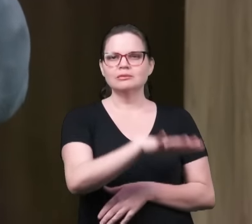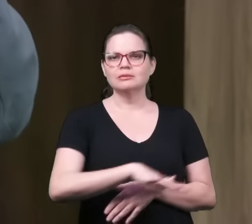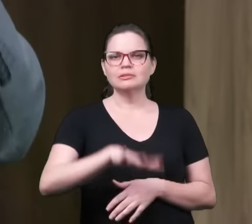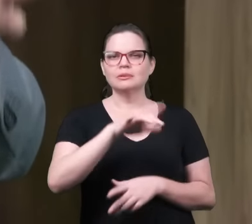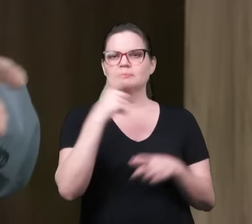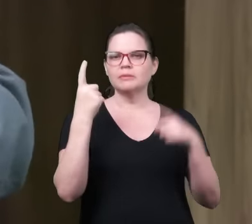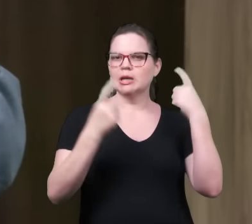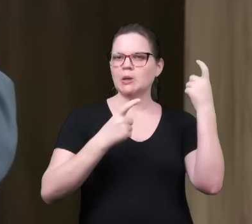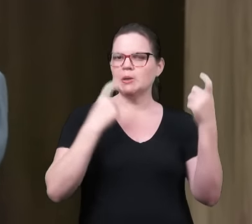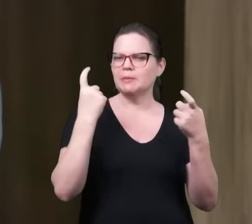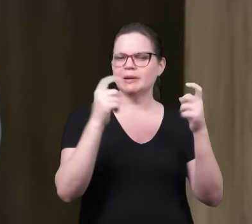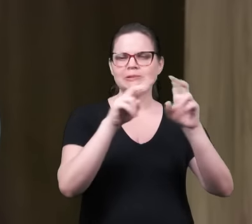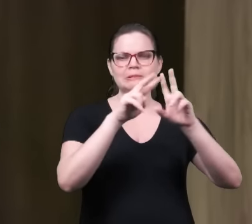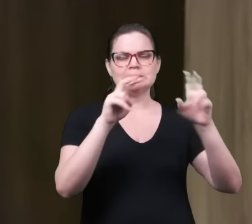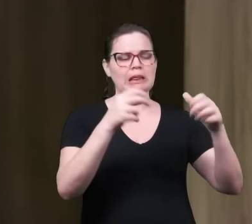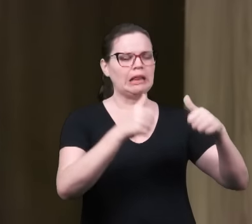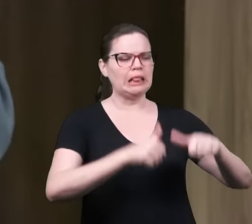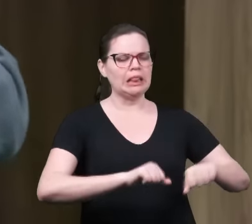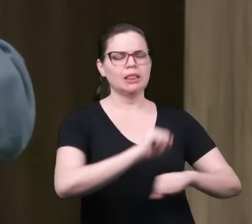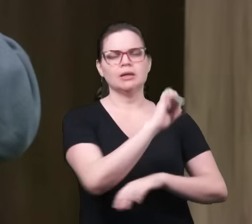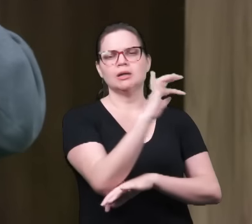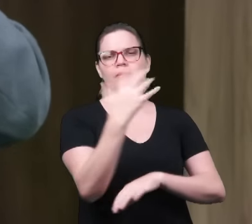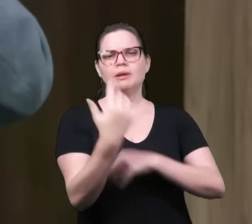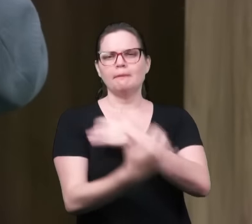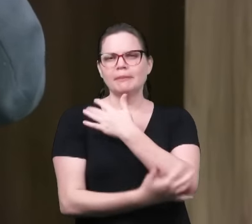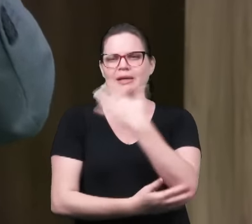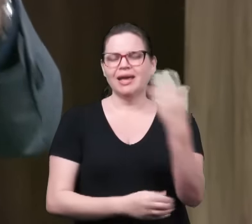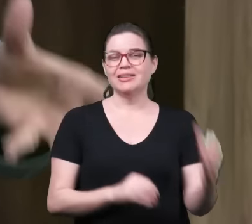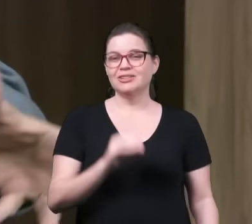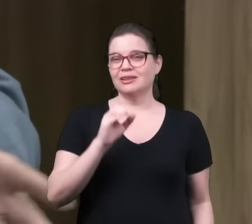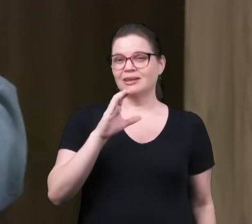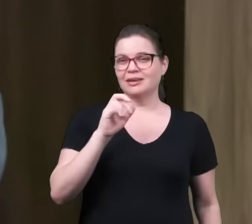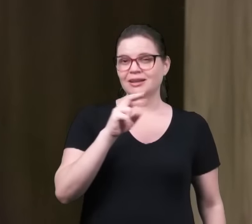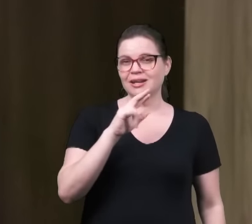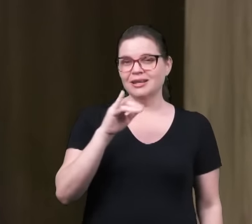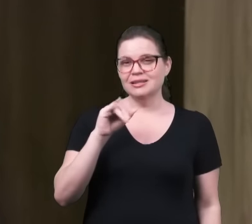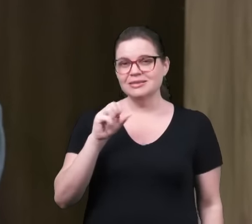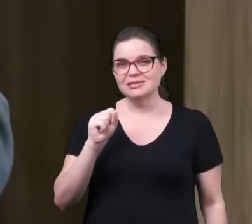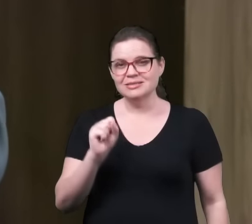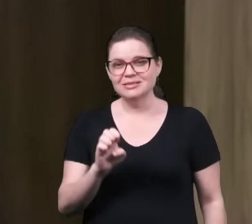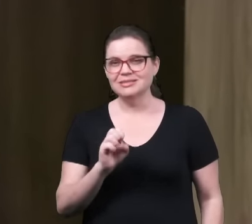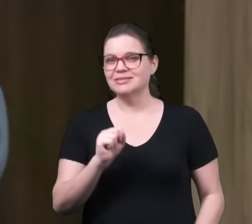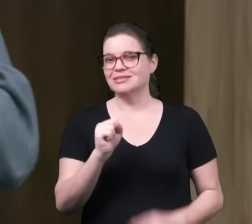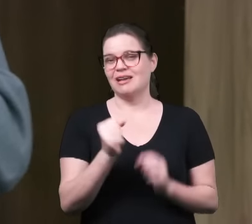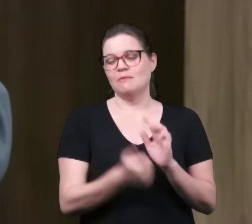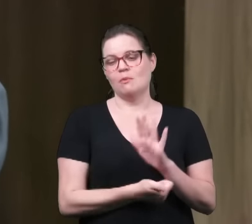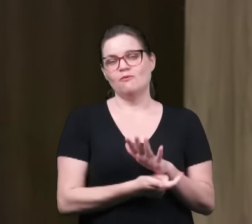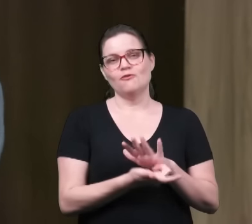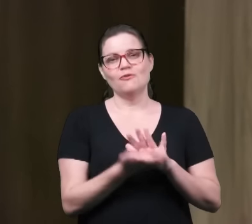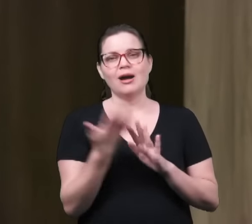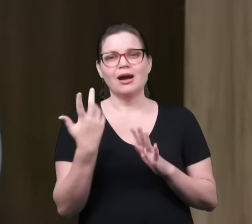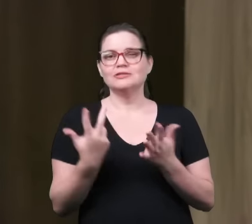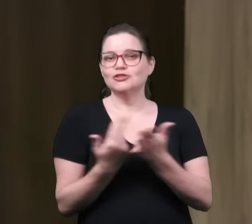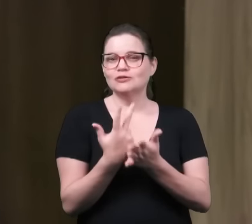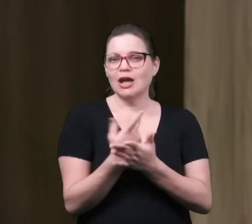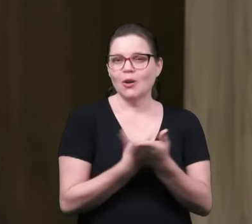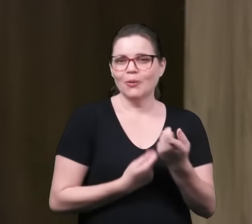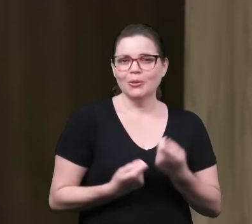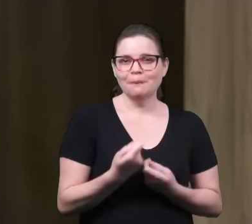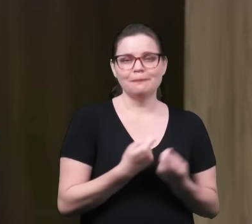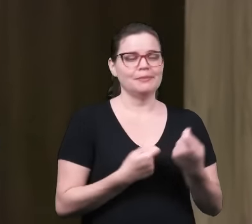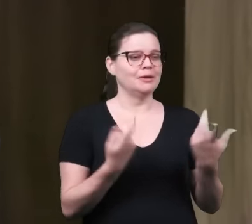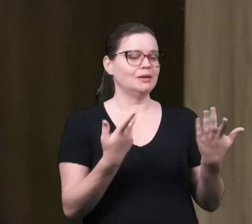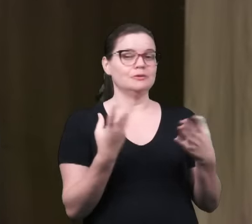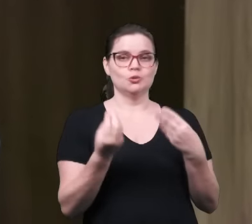as crises mundiais, com o meio ambiente, com a economia, o abastecimento. E é aquilo que nós temos que